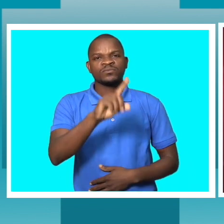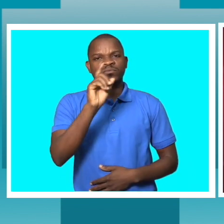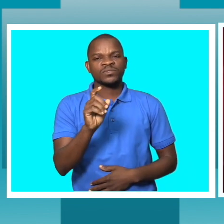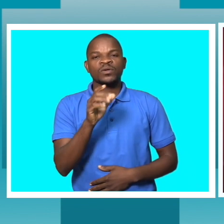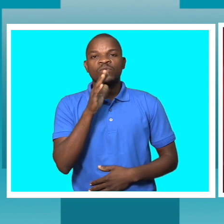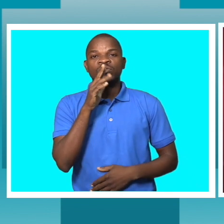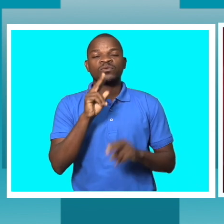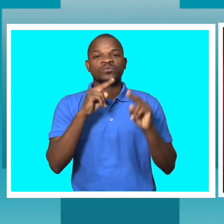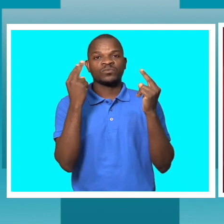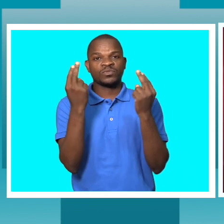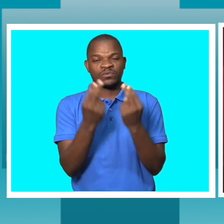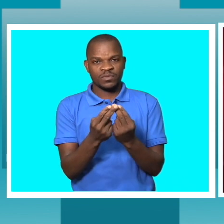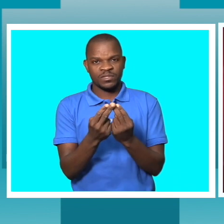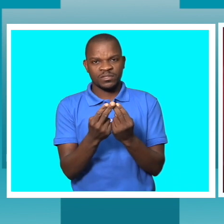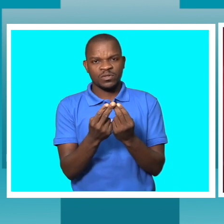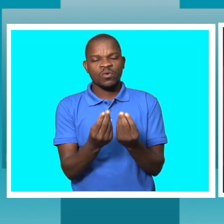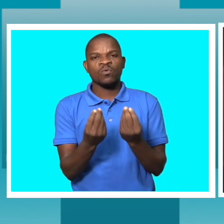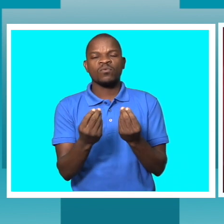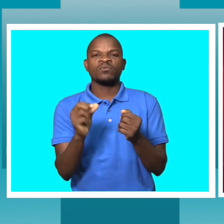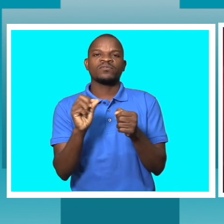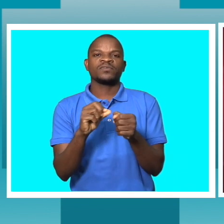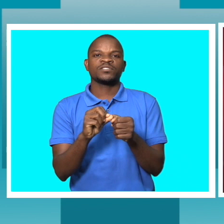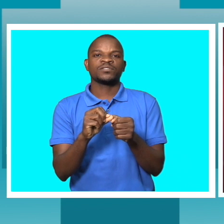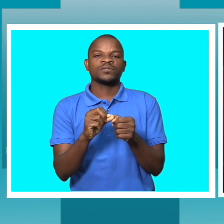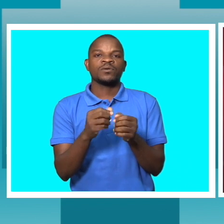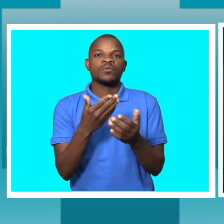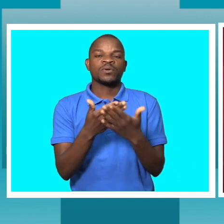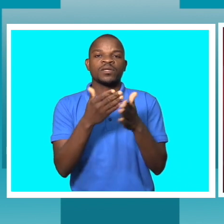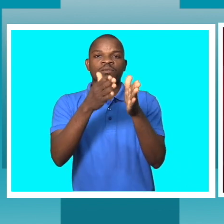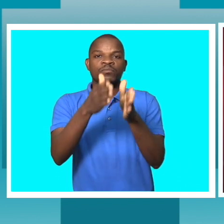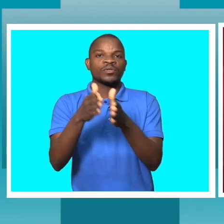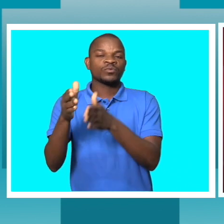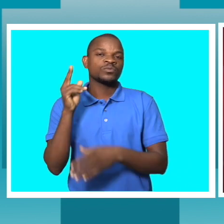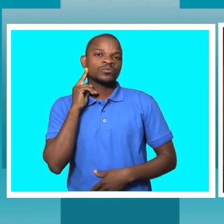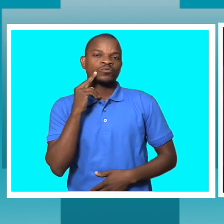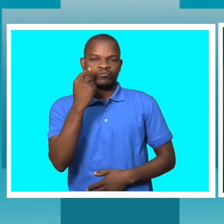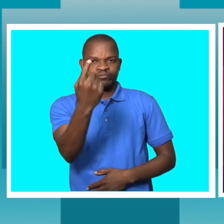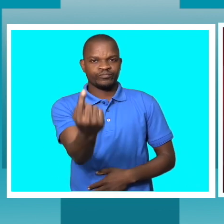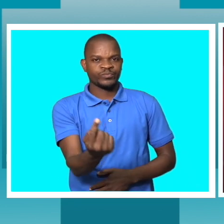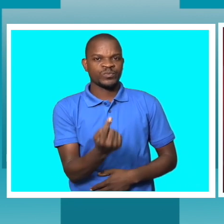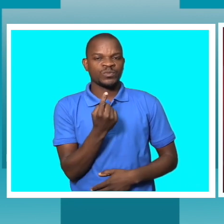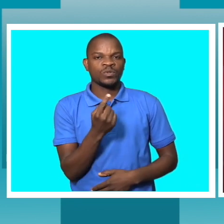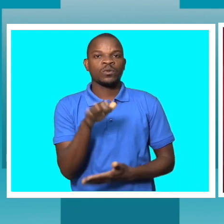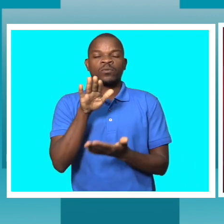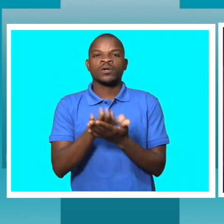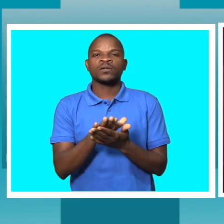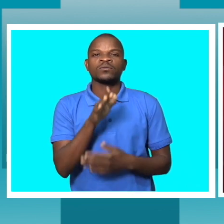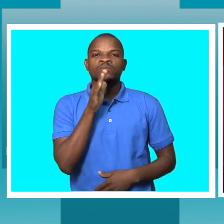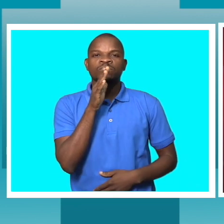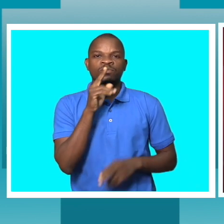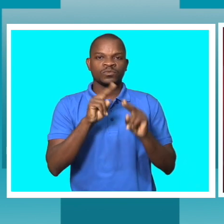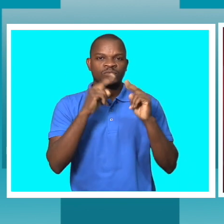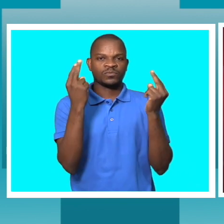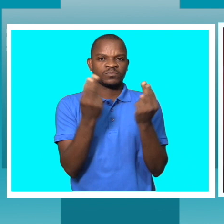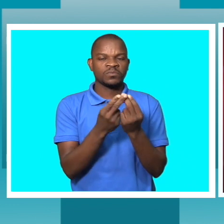A nível da idilidade, há um trabalho para que esses munícipes, quando vão ao